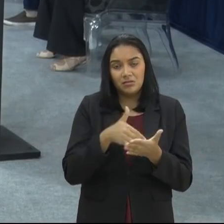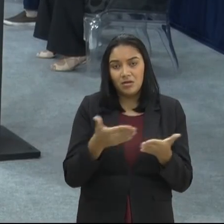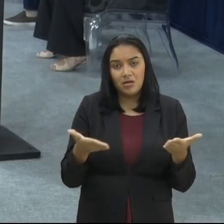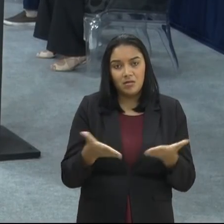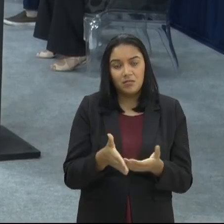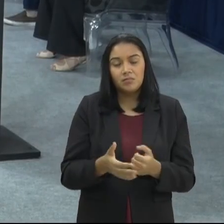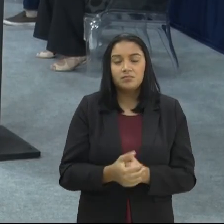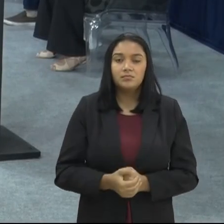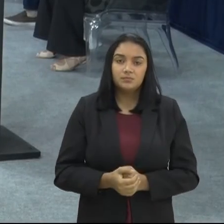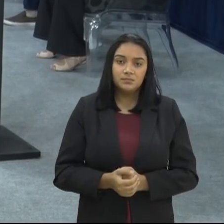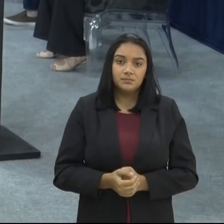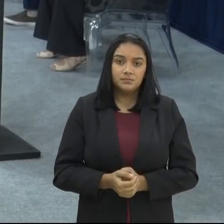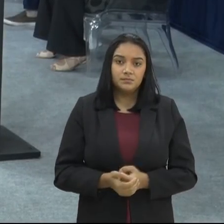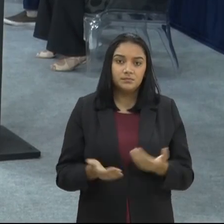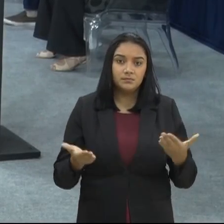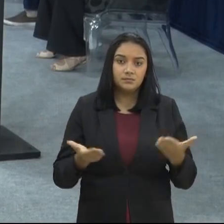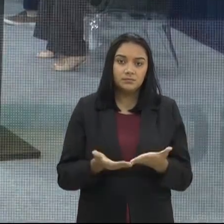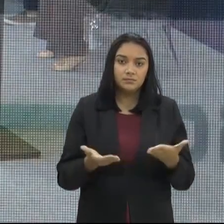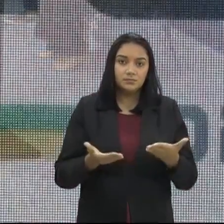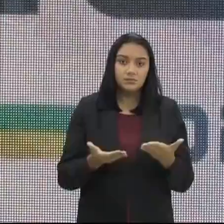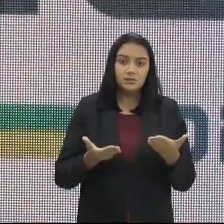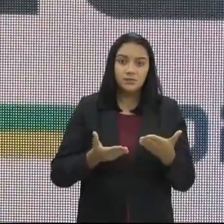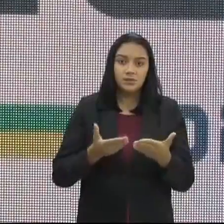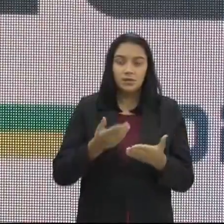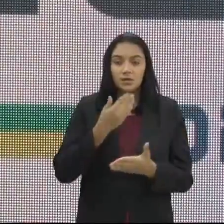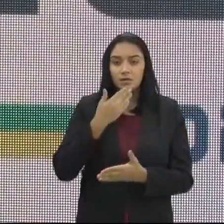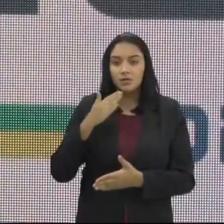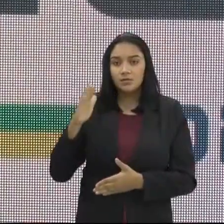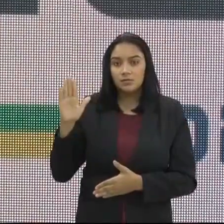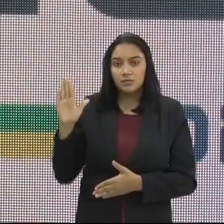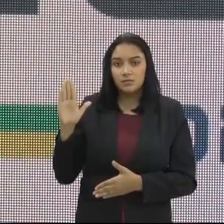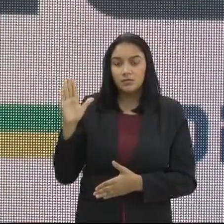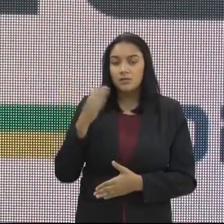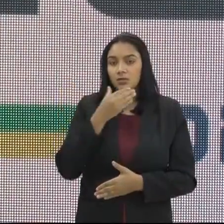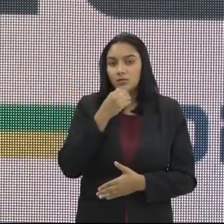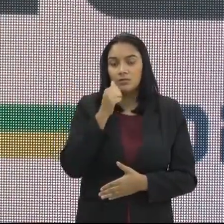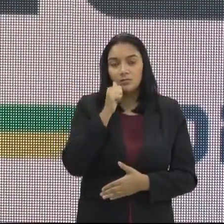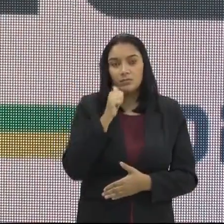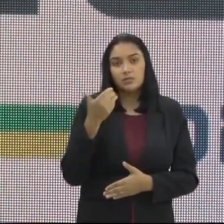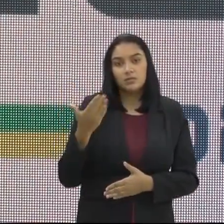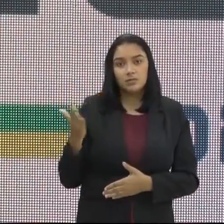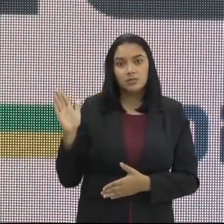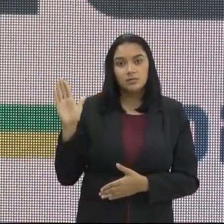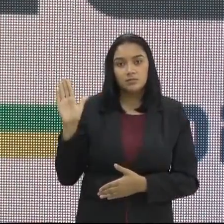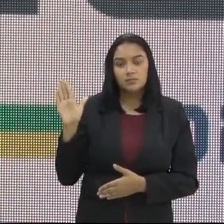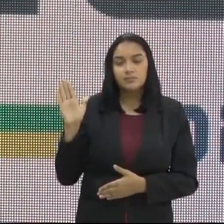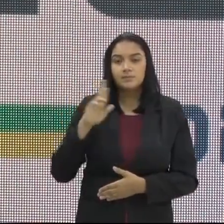Tá, então, vamos buscar essa pergunta junto ao candidato ou candidata.